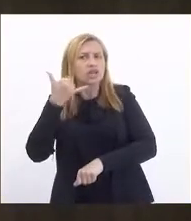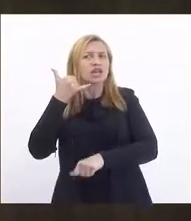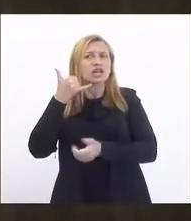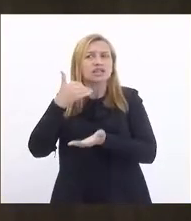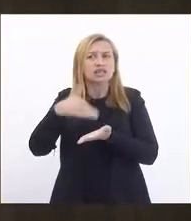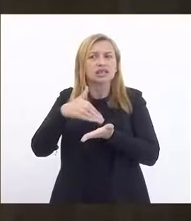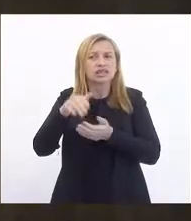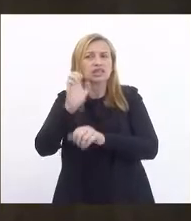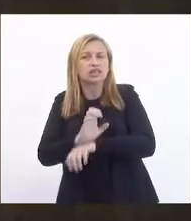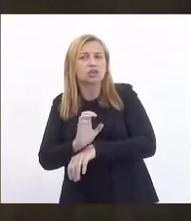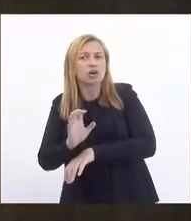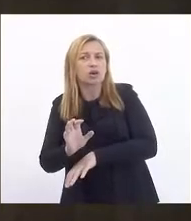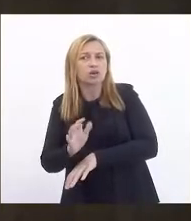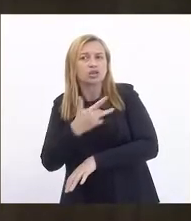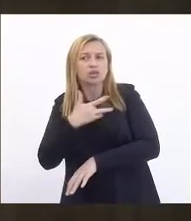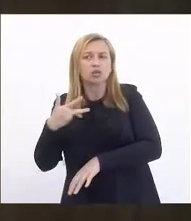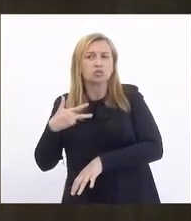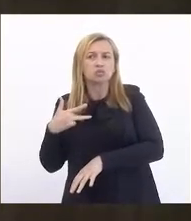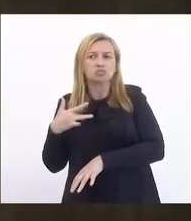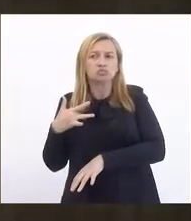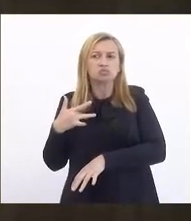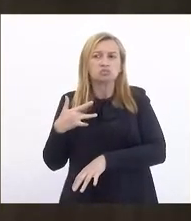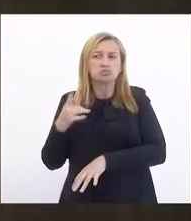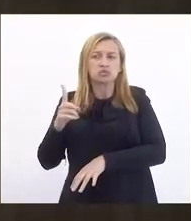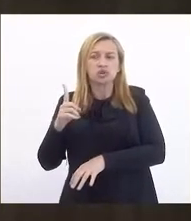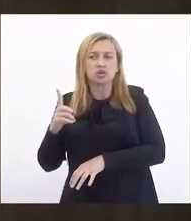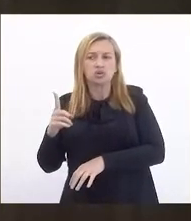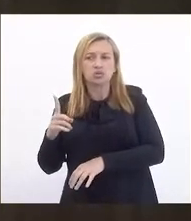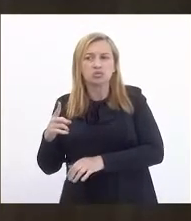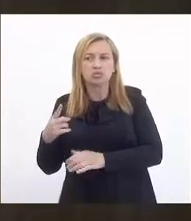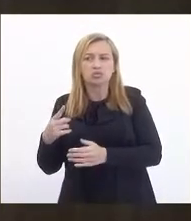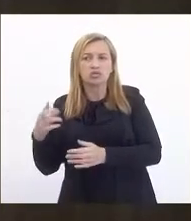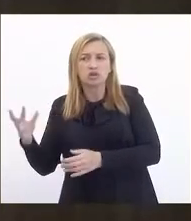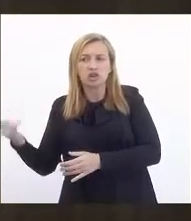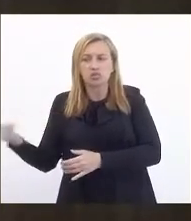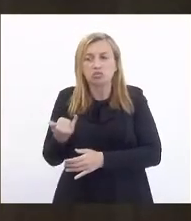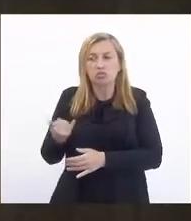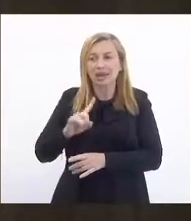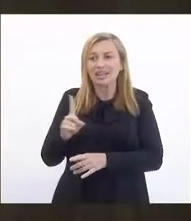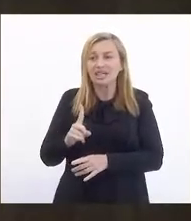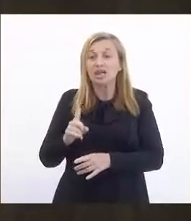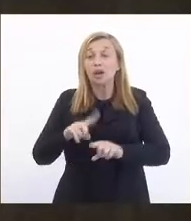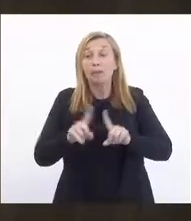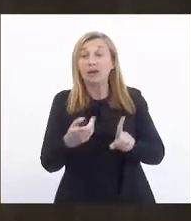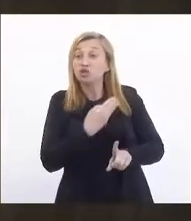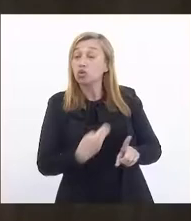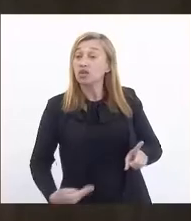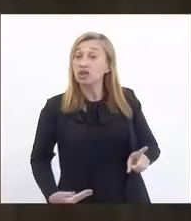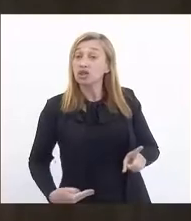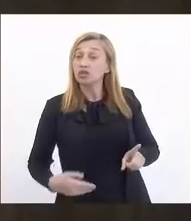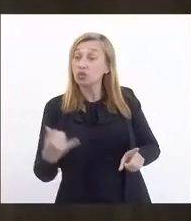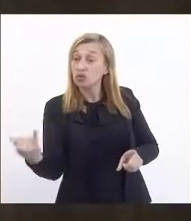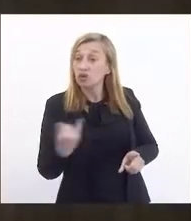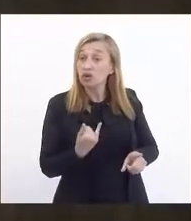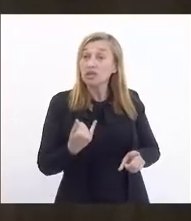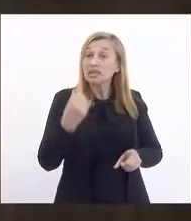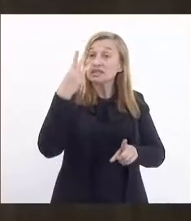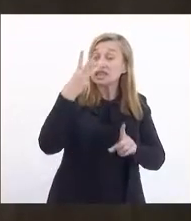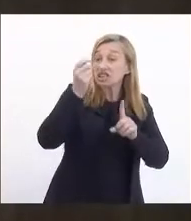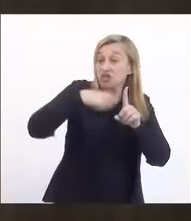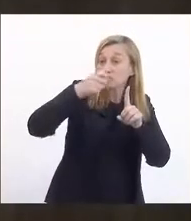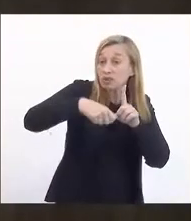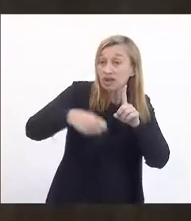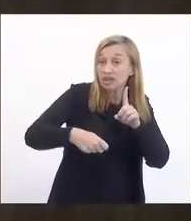estadual de saúde não obtive sucesso mas hoje eu tive o retorno do governador os médicos com três meses de